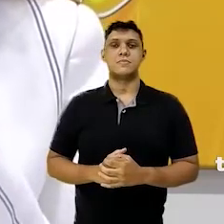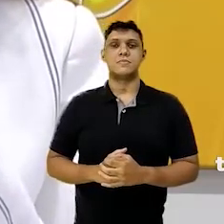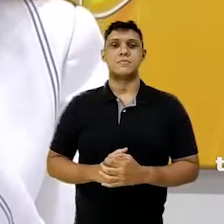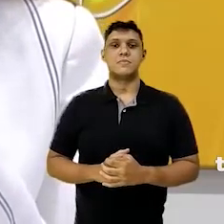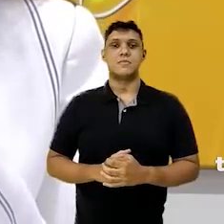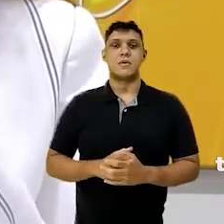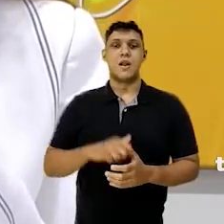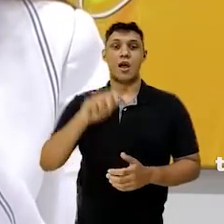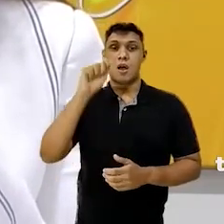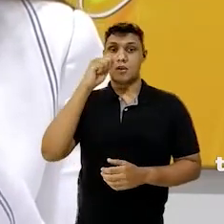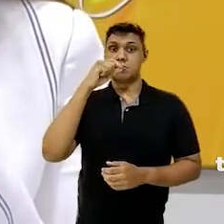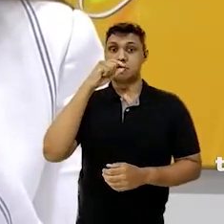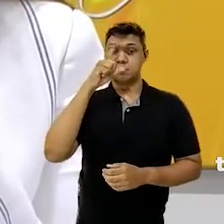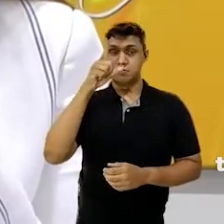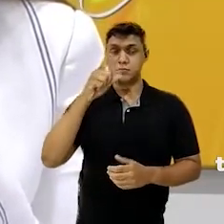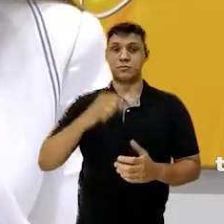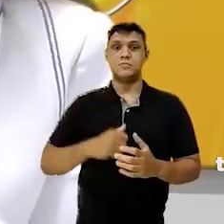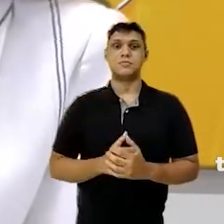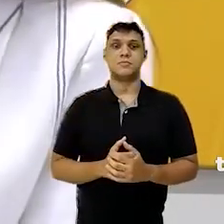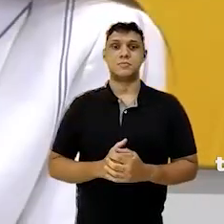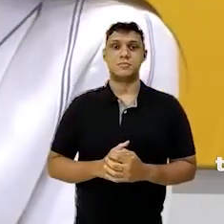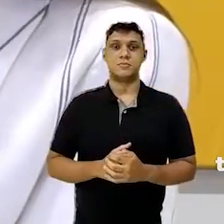Candidato Arthur Mainá.